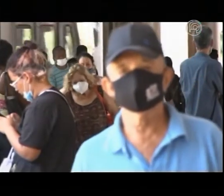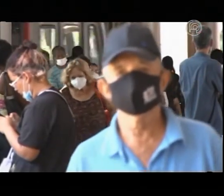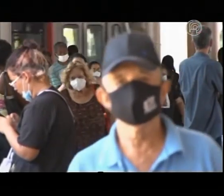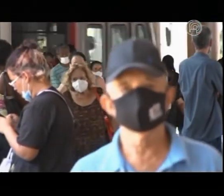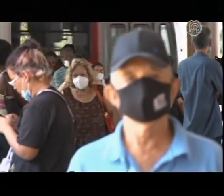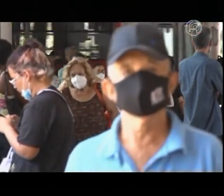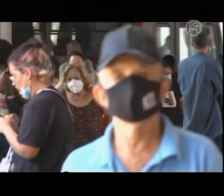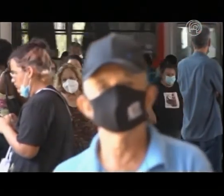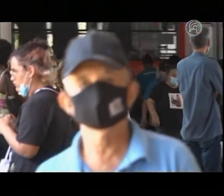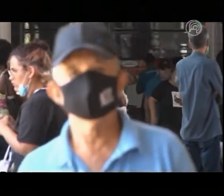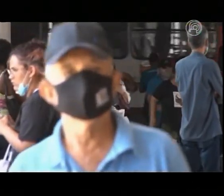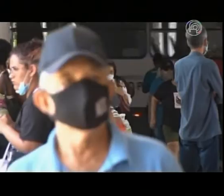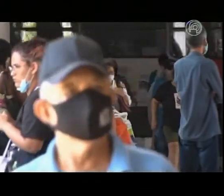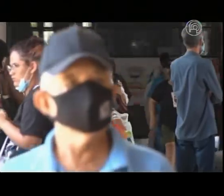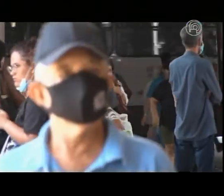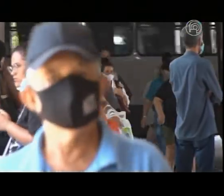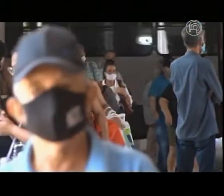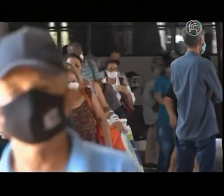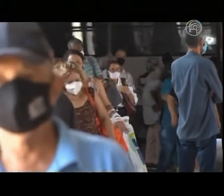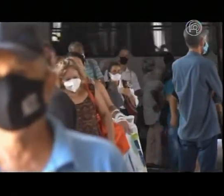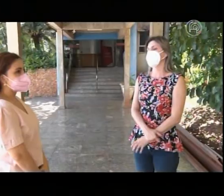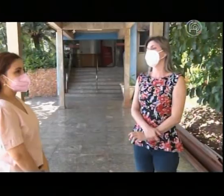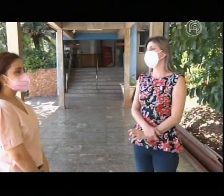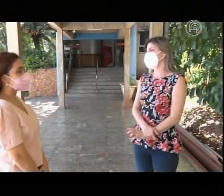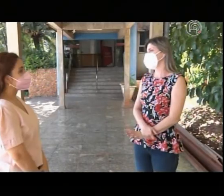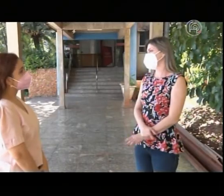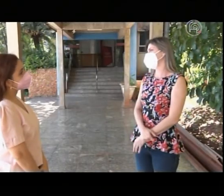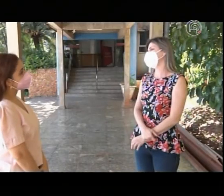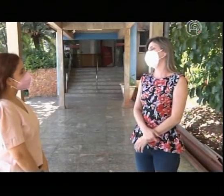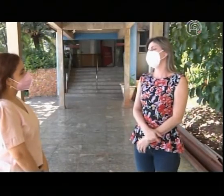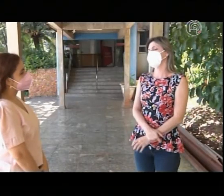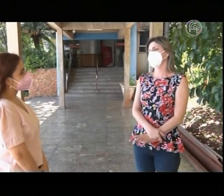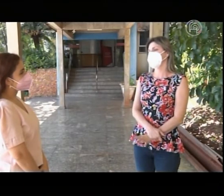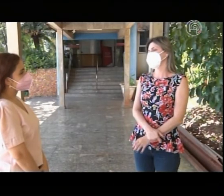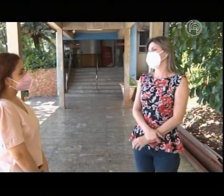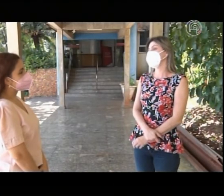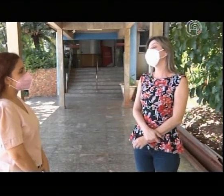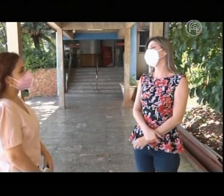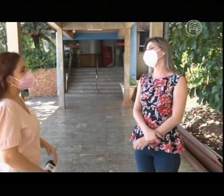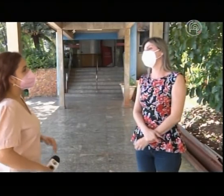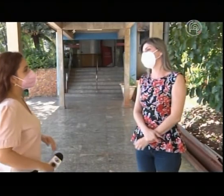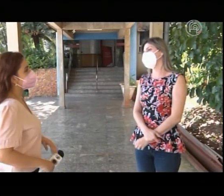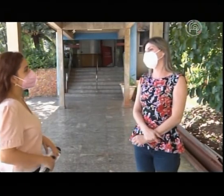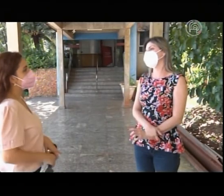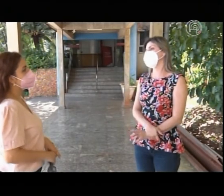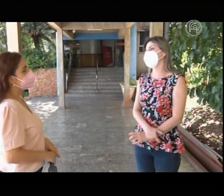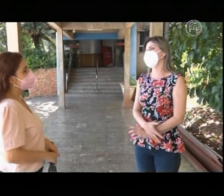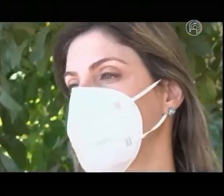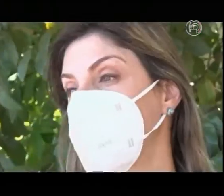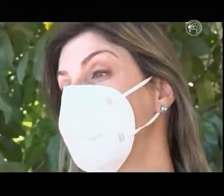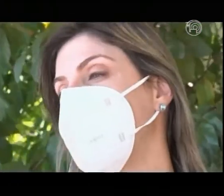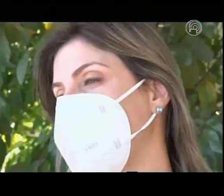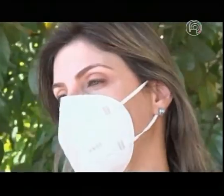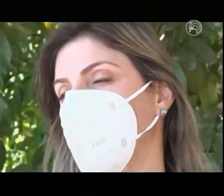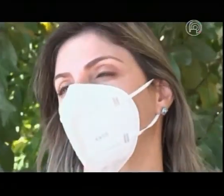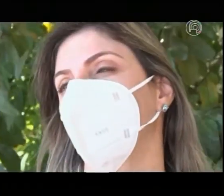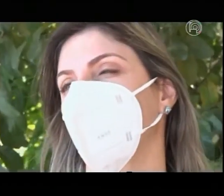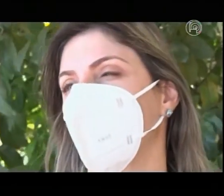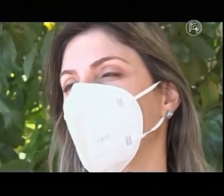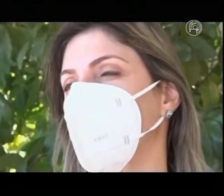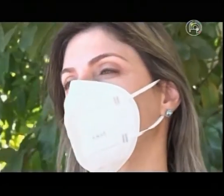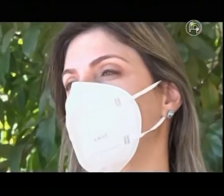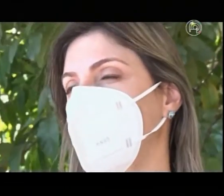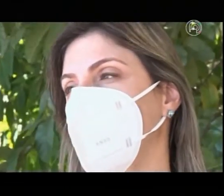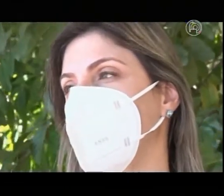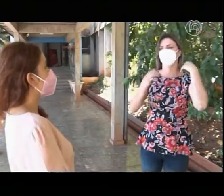terminal urbano e rodoviária é opcional. A gerente do Departamento de Vigilância Epidemiológica da Secretaria Municipal